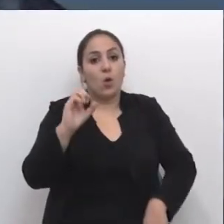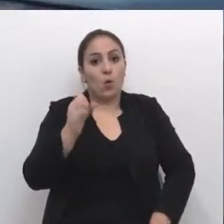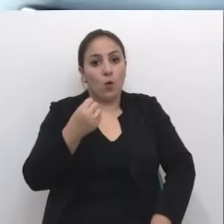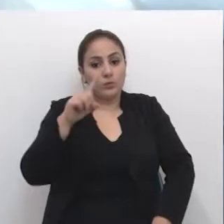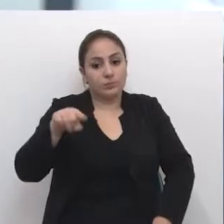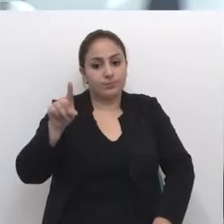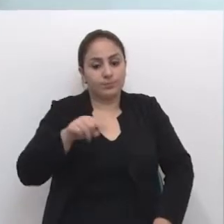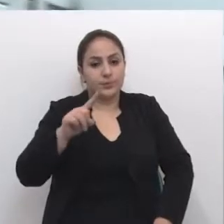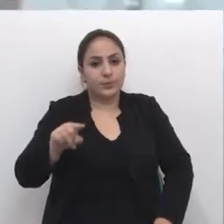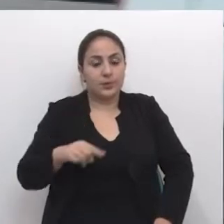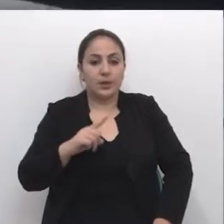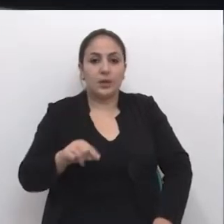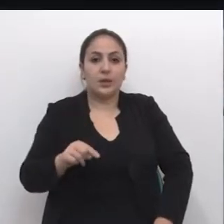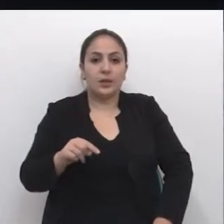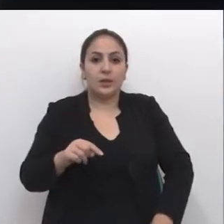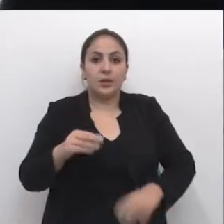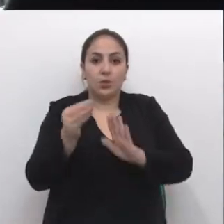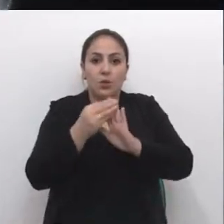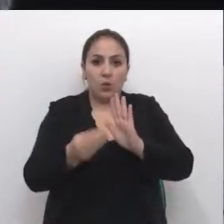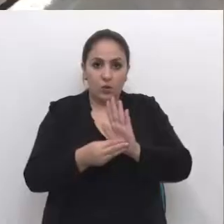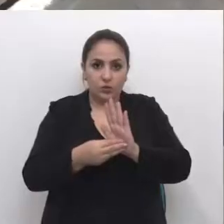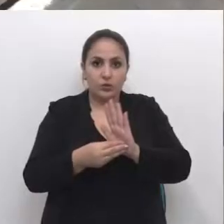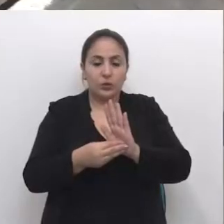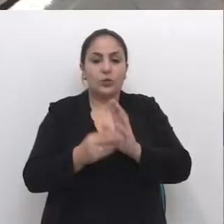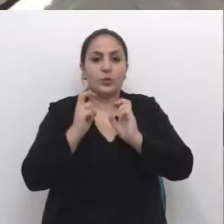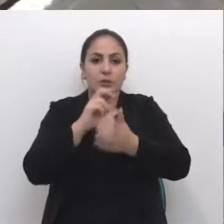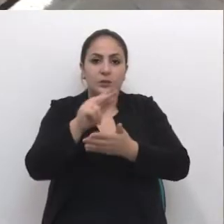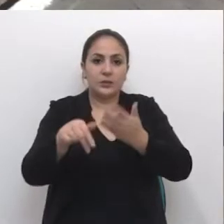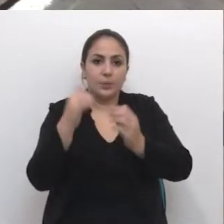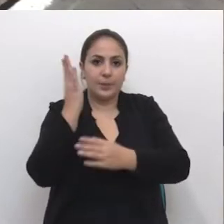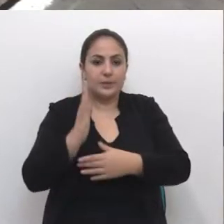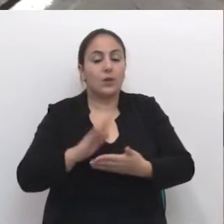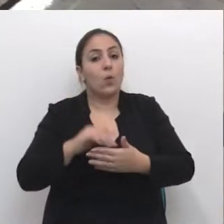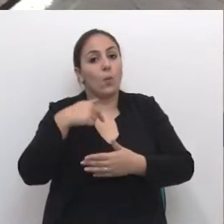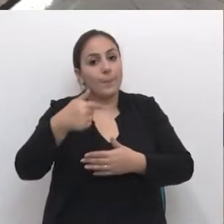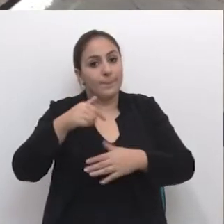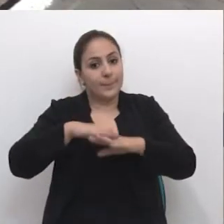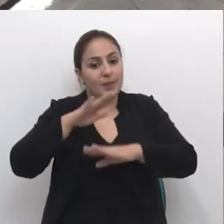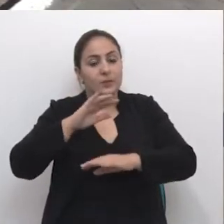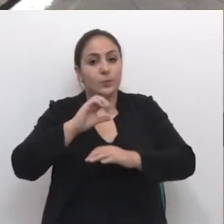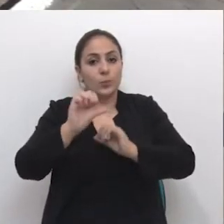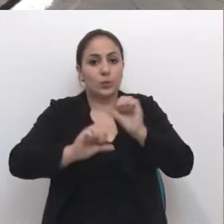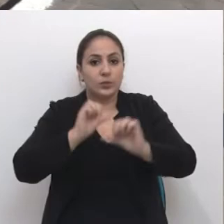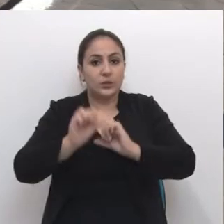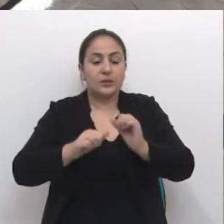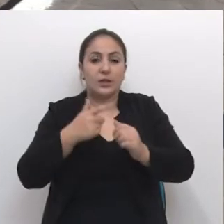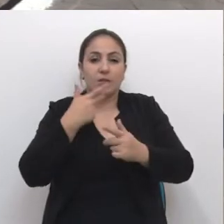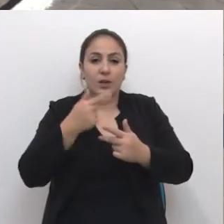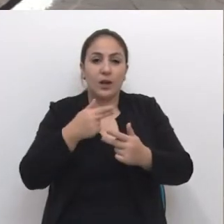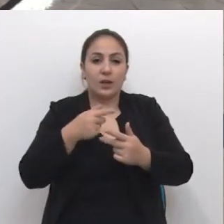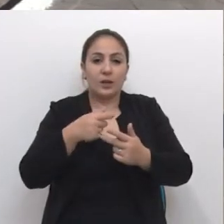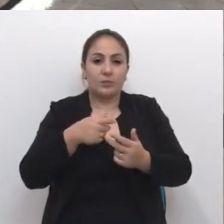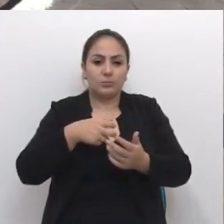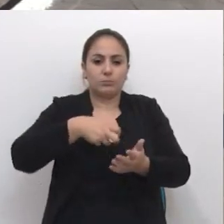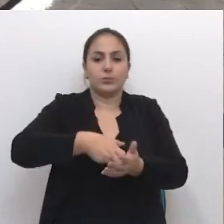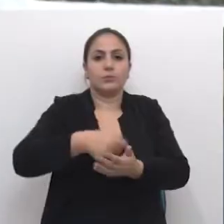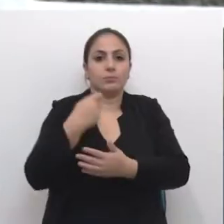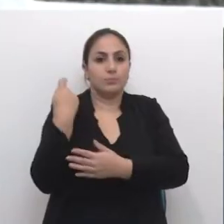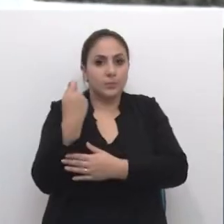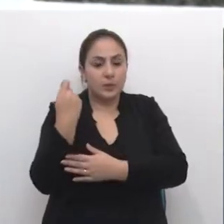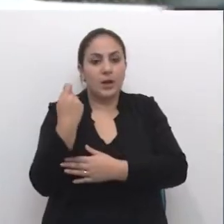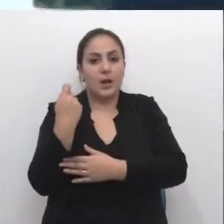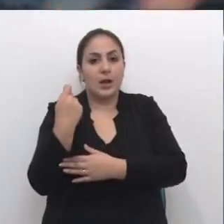também para mexer nessa lei, por isso que a gente é contra. O conteúdo do projeto de lei que será analisado na Câmara Federal e Senado traz